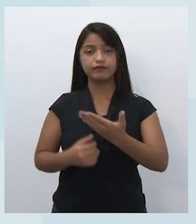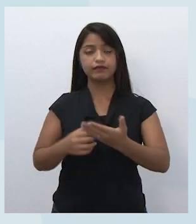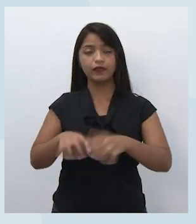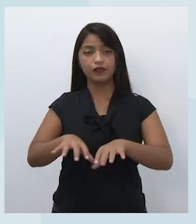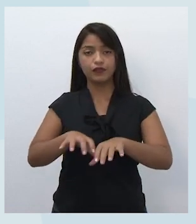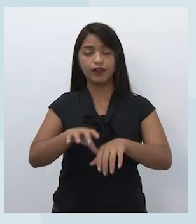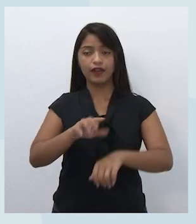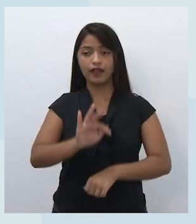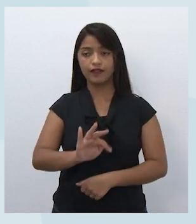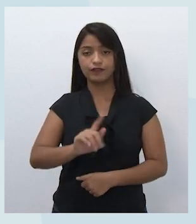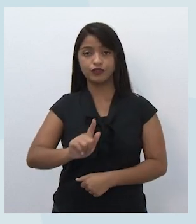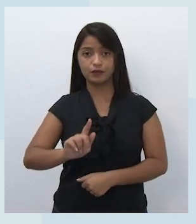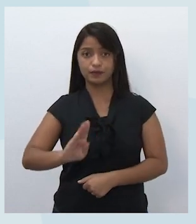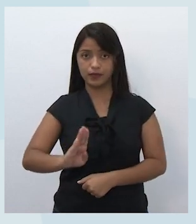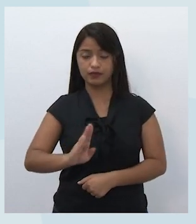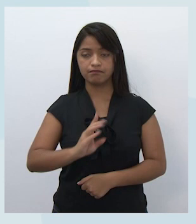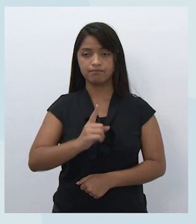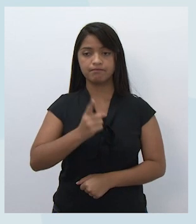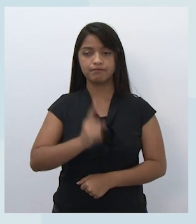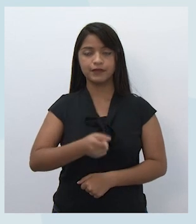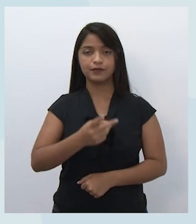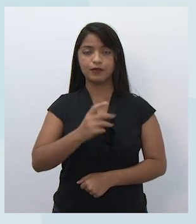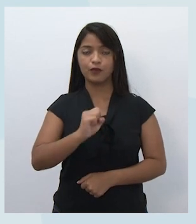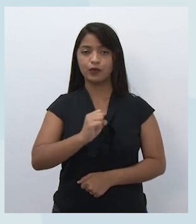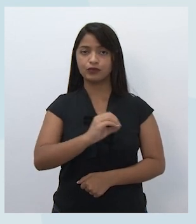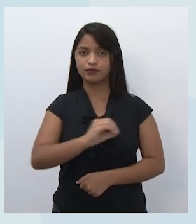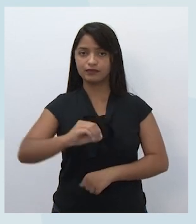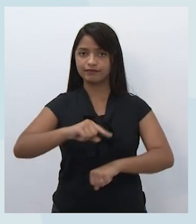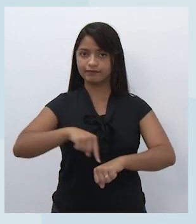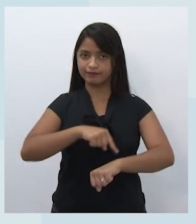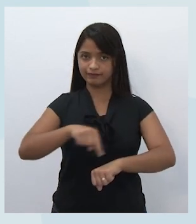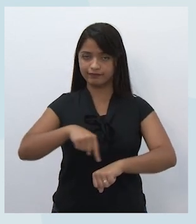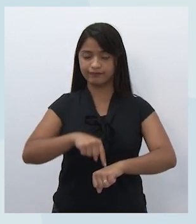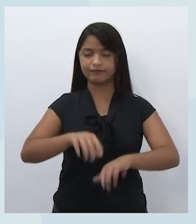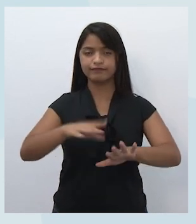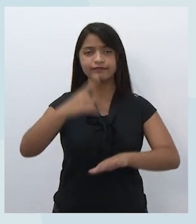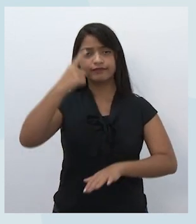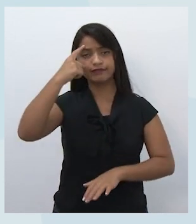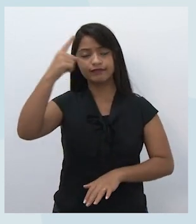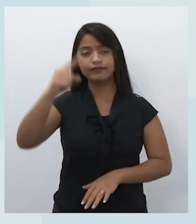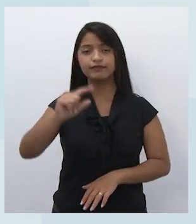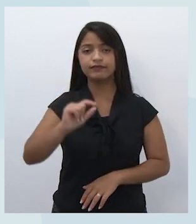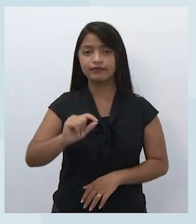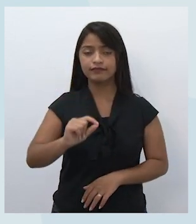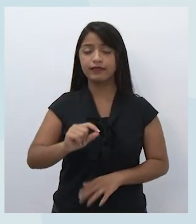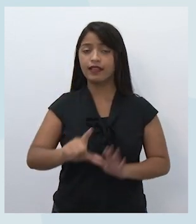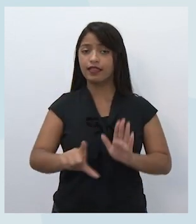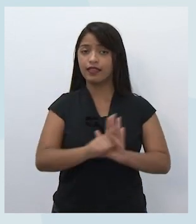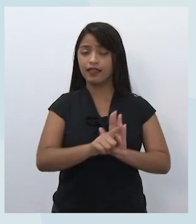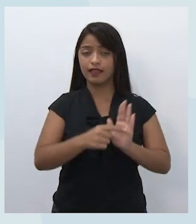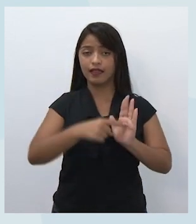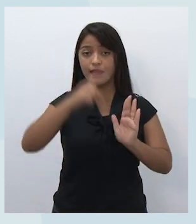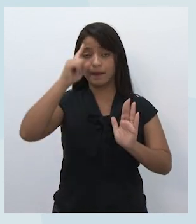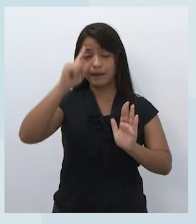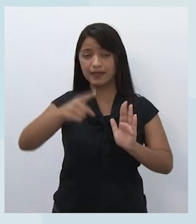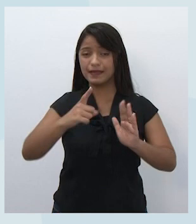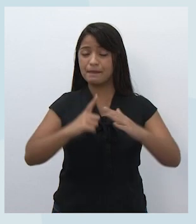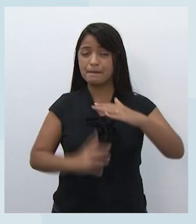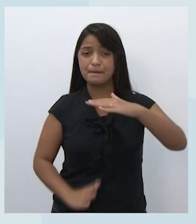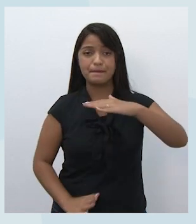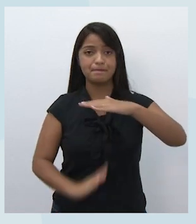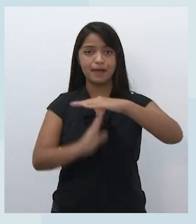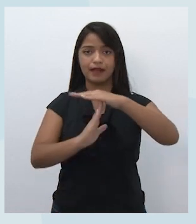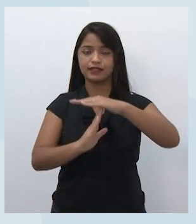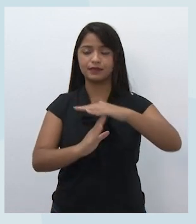geral básica, lembrando que a legislação traz como carga máxima 1.800 horas para a formação geral básica.